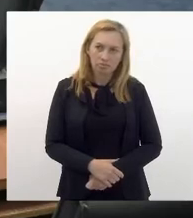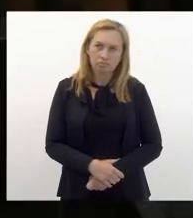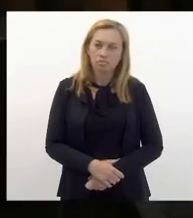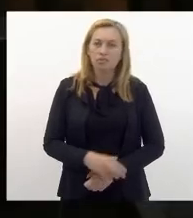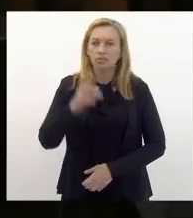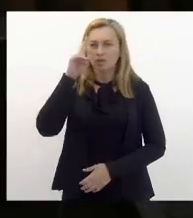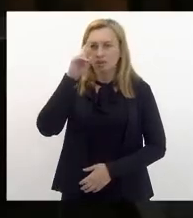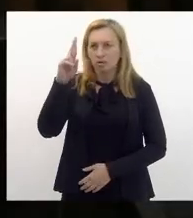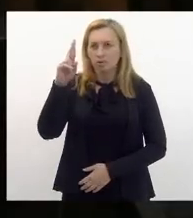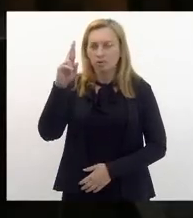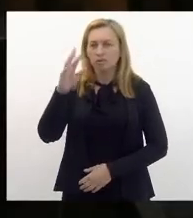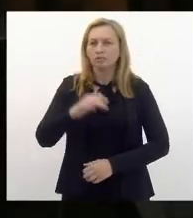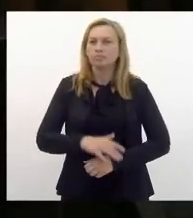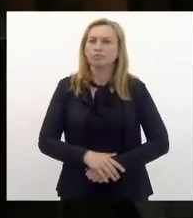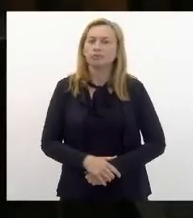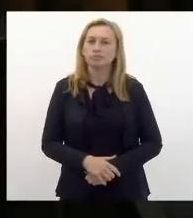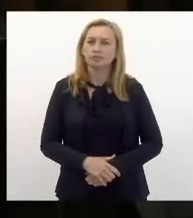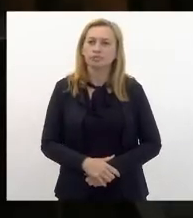senhora